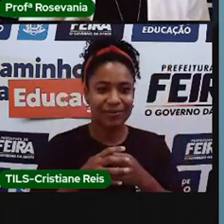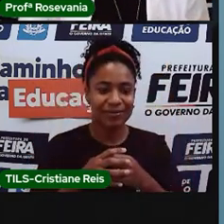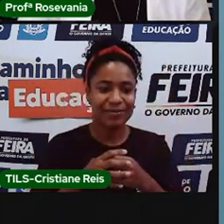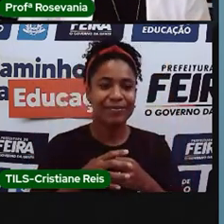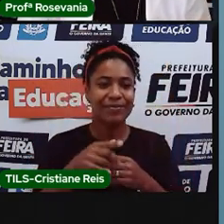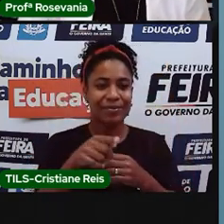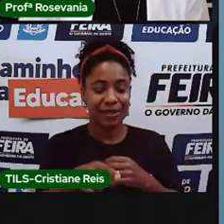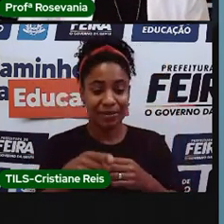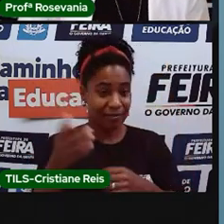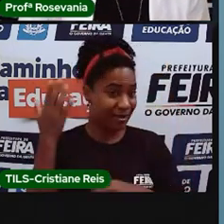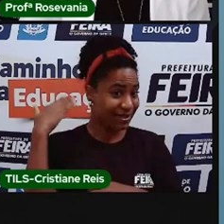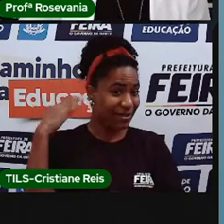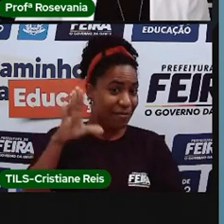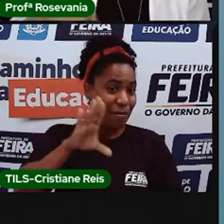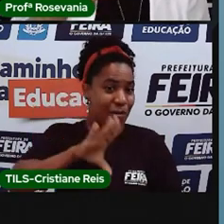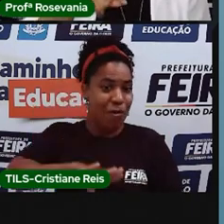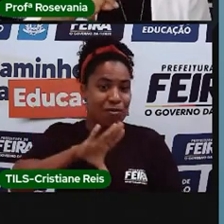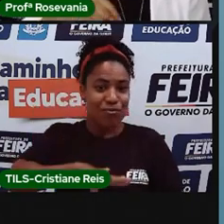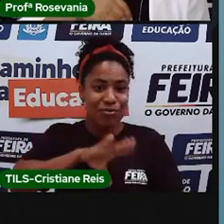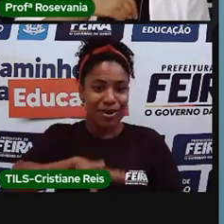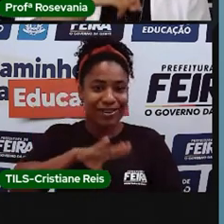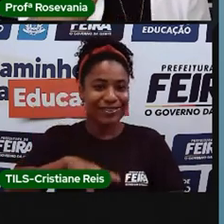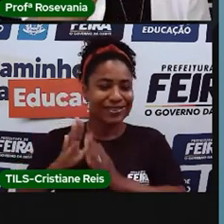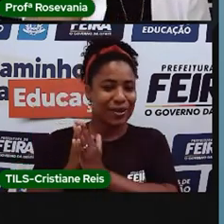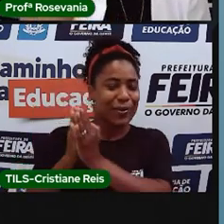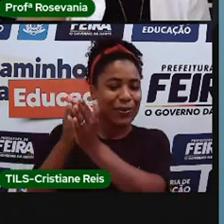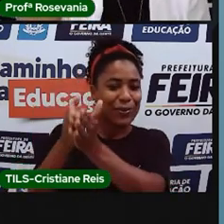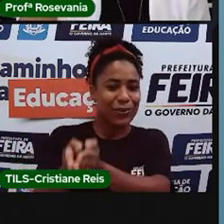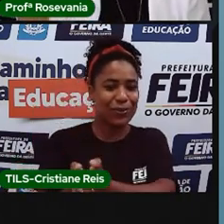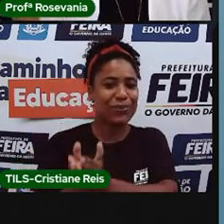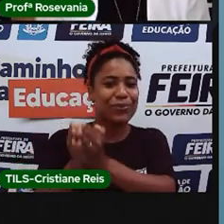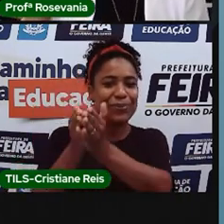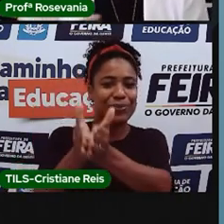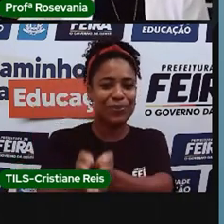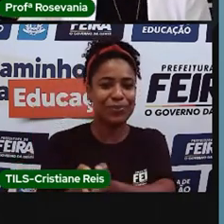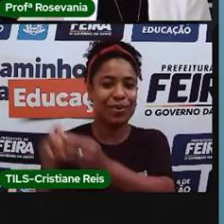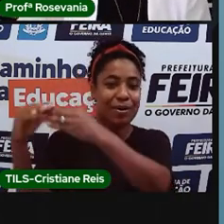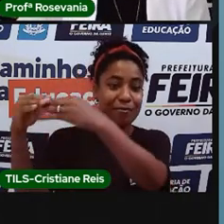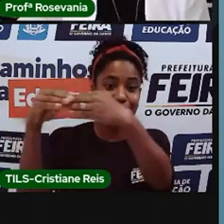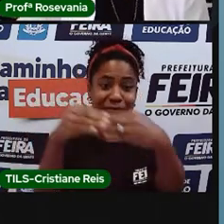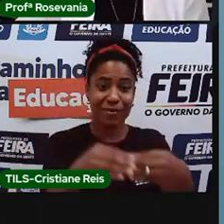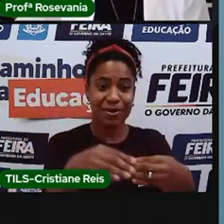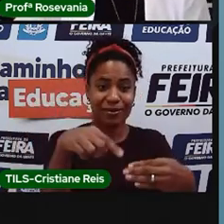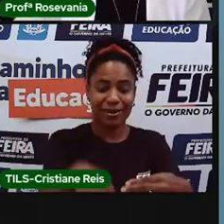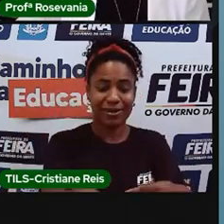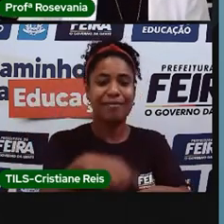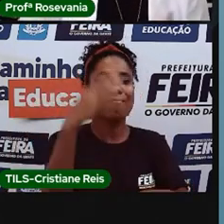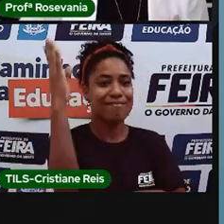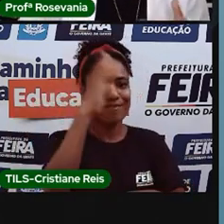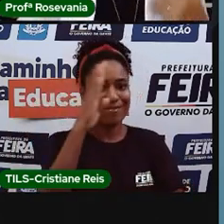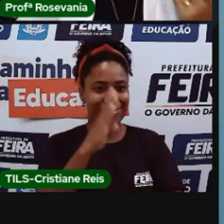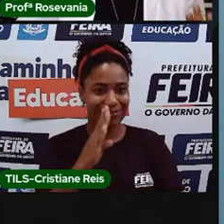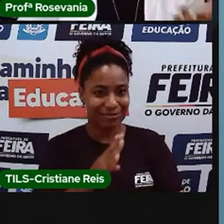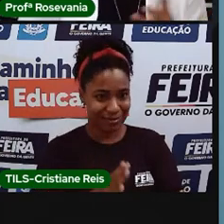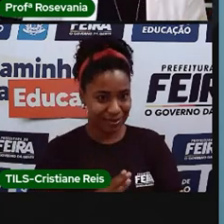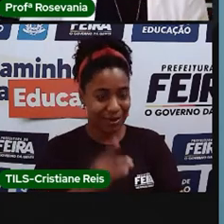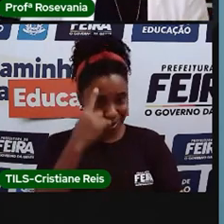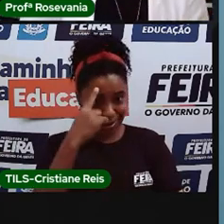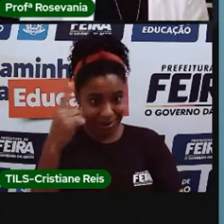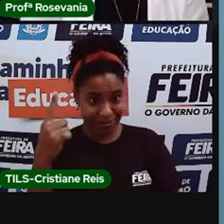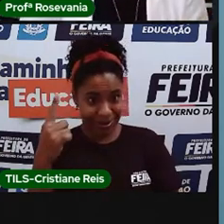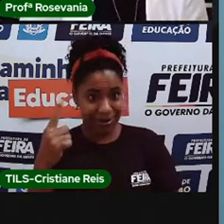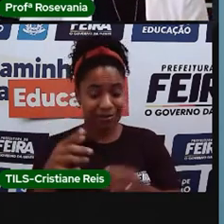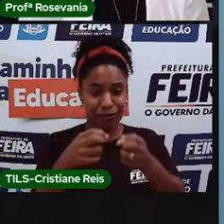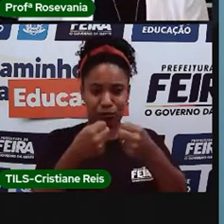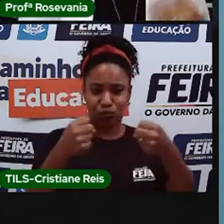da vinda dos portugueses para o Brasil, a gente teve, né, alguém que desenhou todo o litoral brasileiro, inclusive Colombo também,